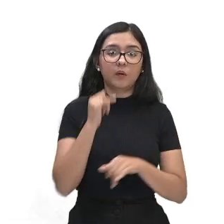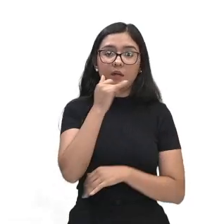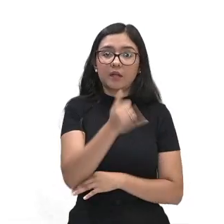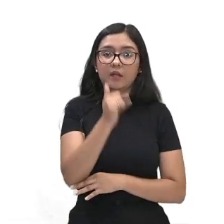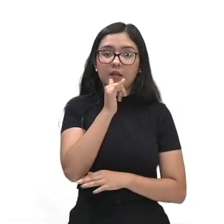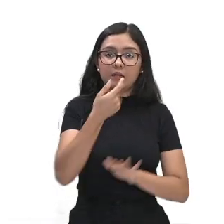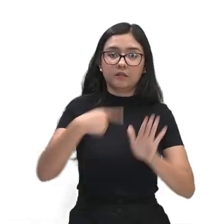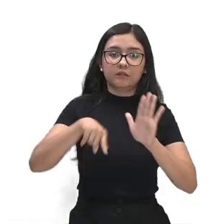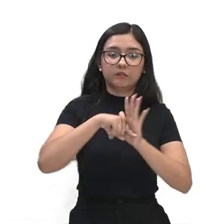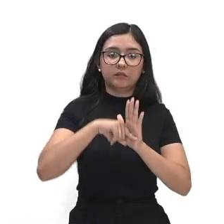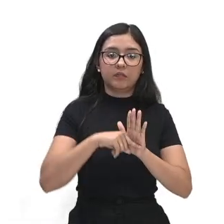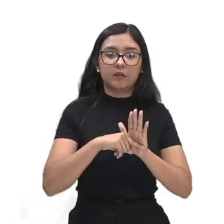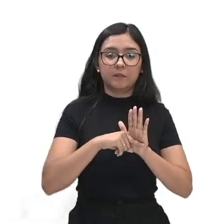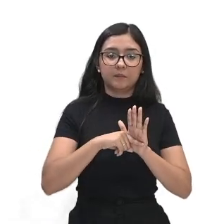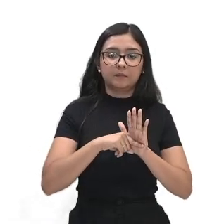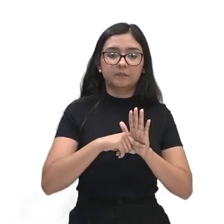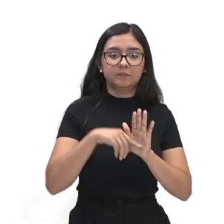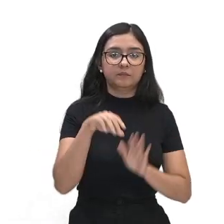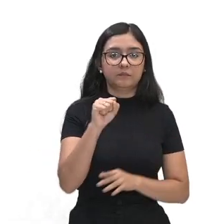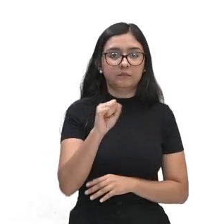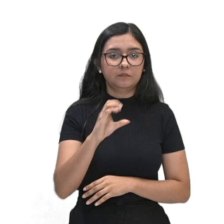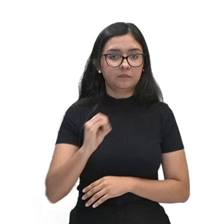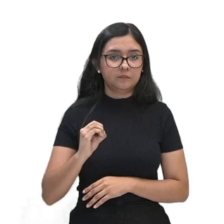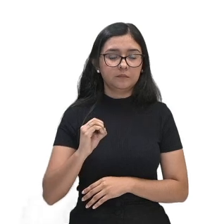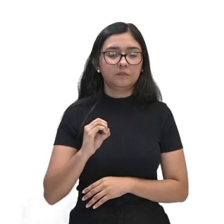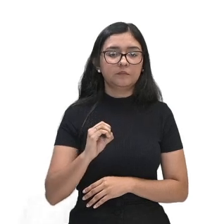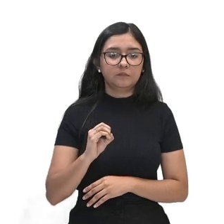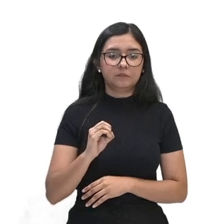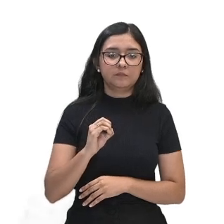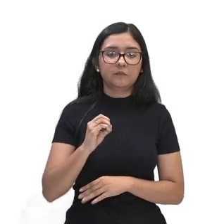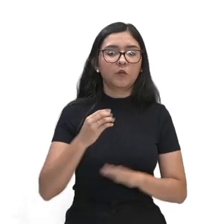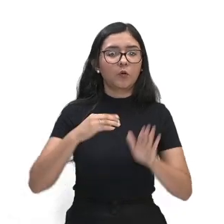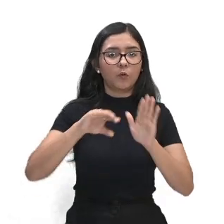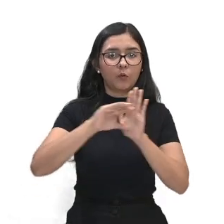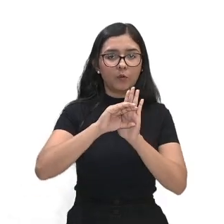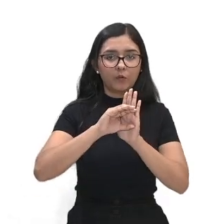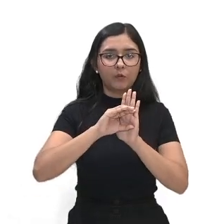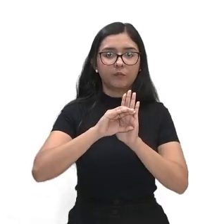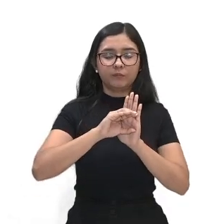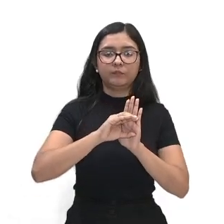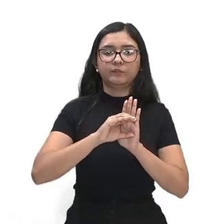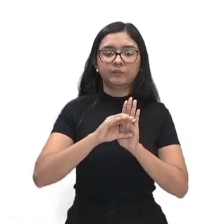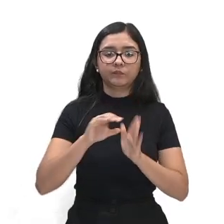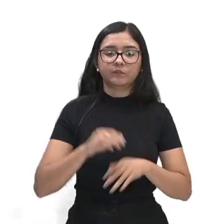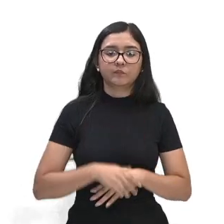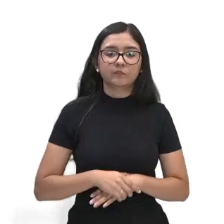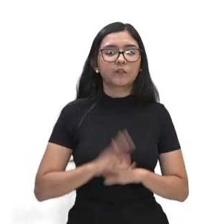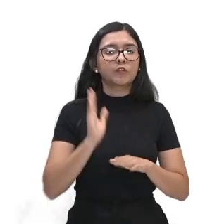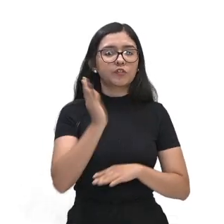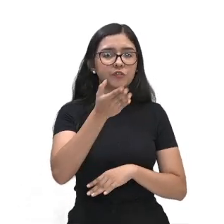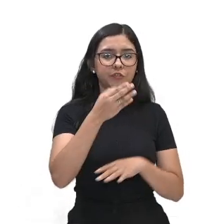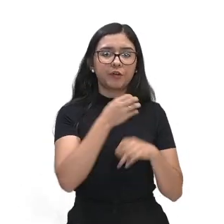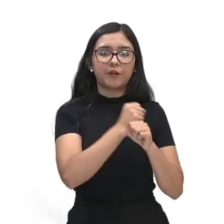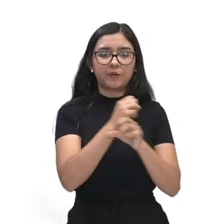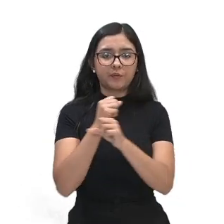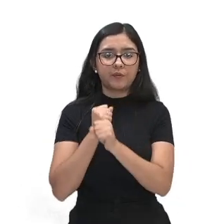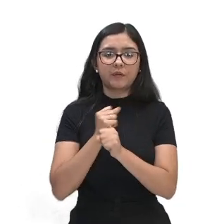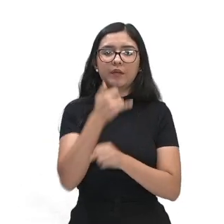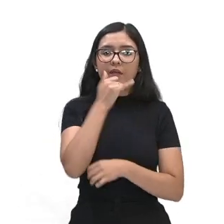ela vale menos 80 coulombs. Então, já calculei a carga